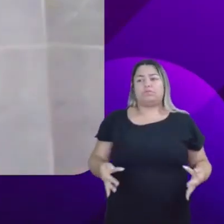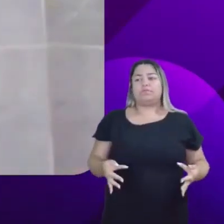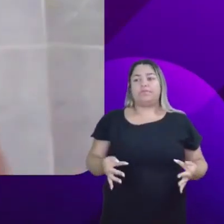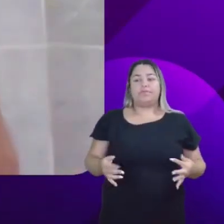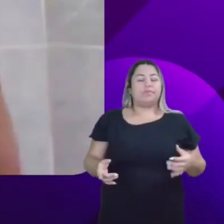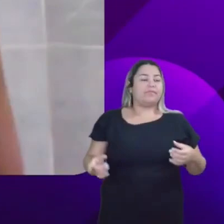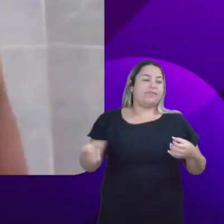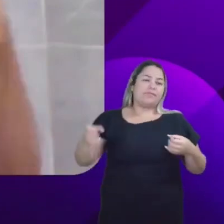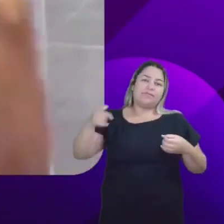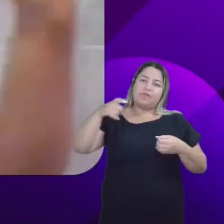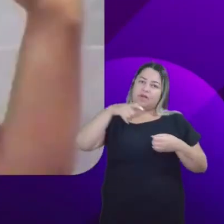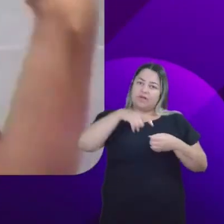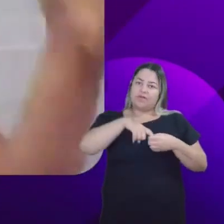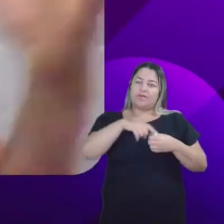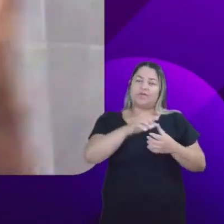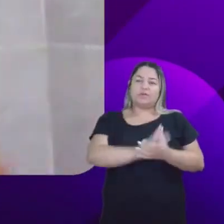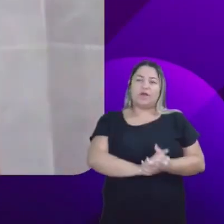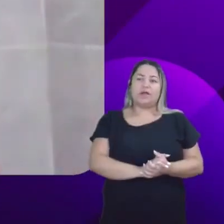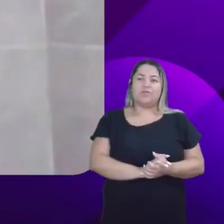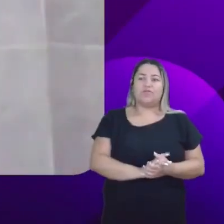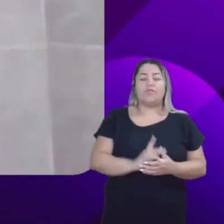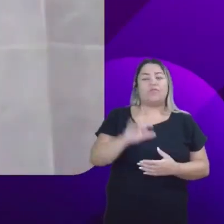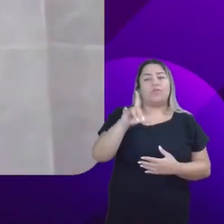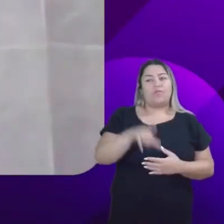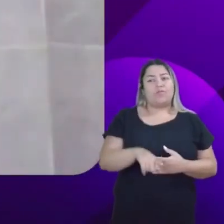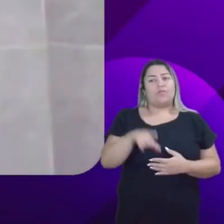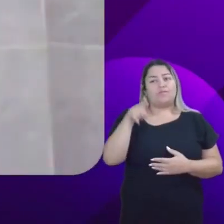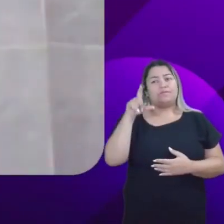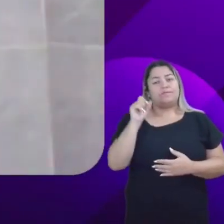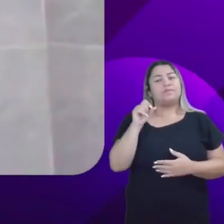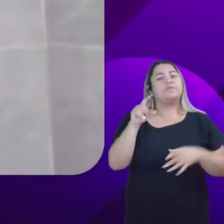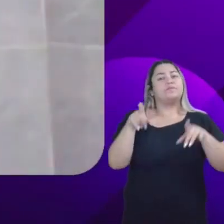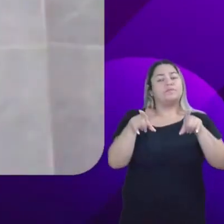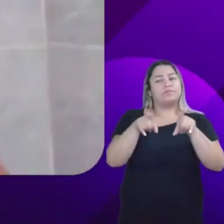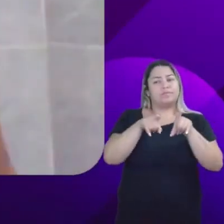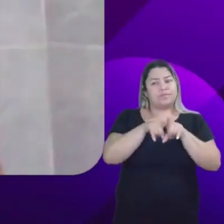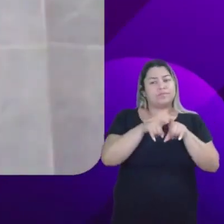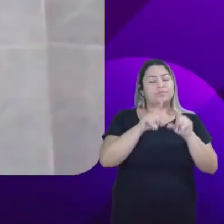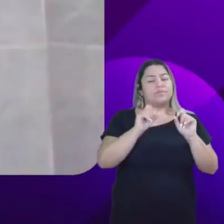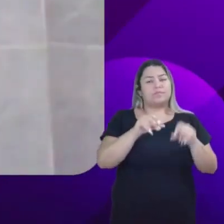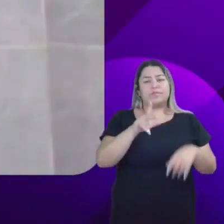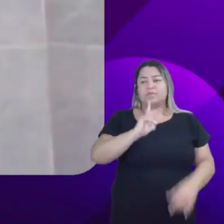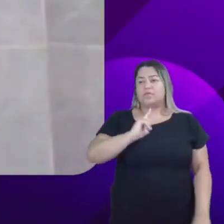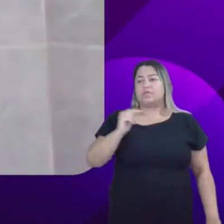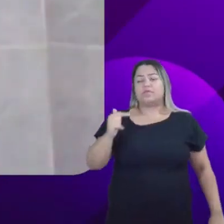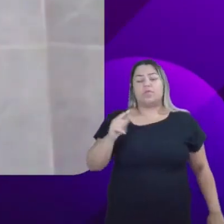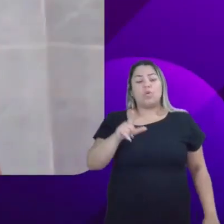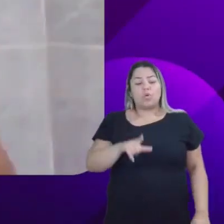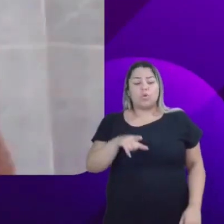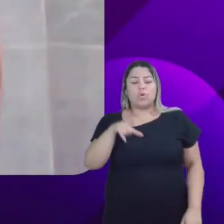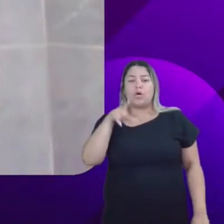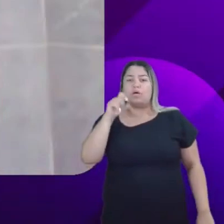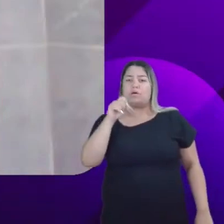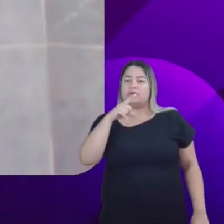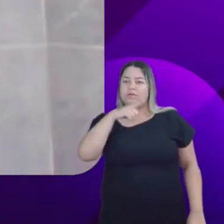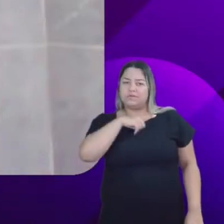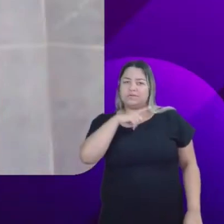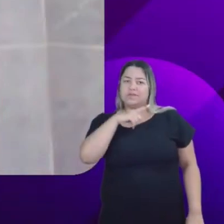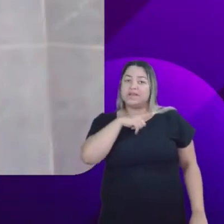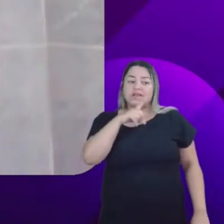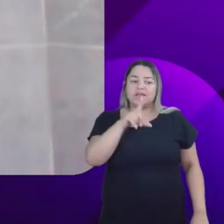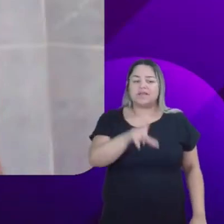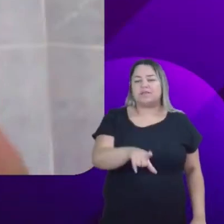vontade, foi uma escolha. Geralmente, a gente não tem escolha, a gente só tem essa